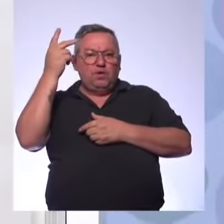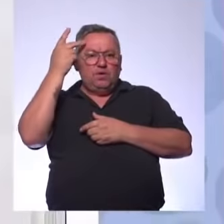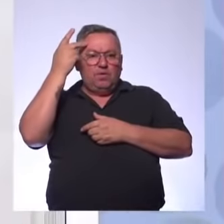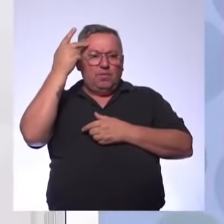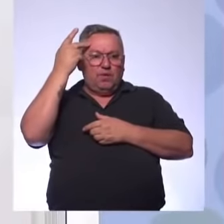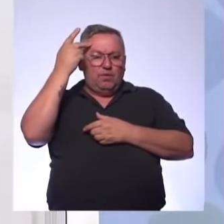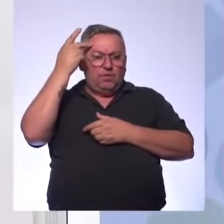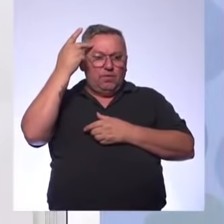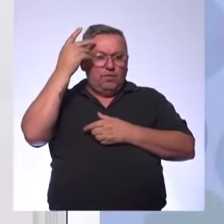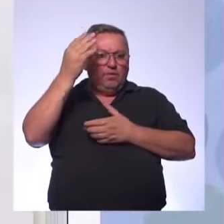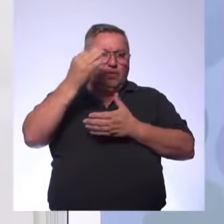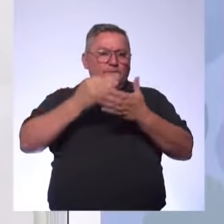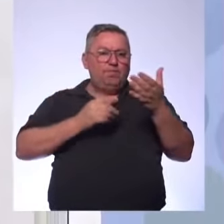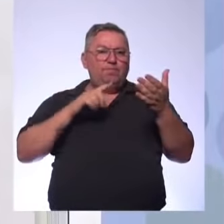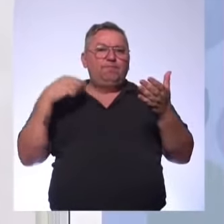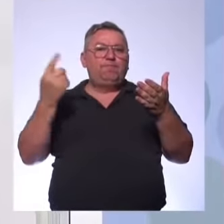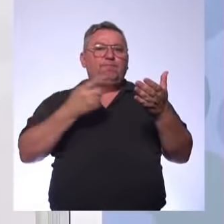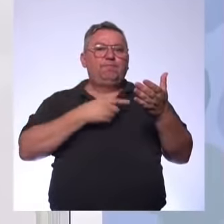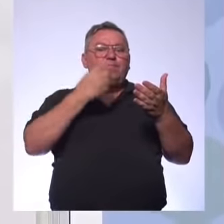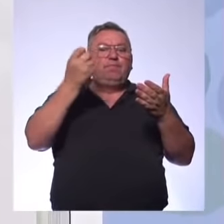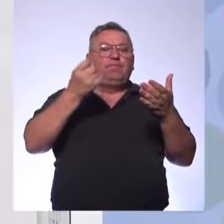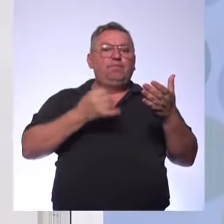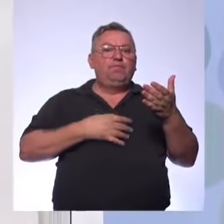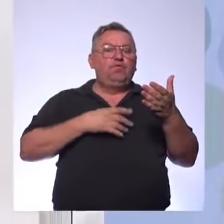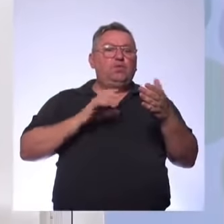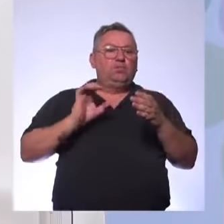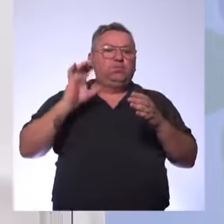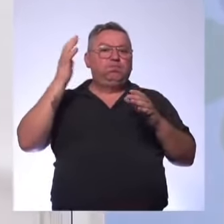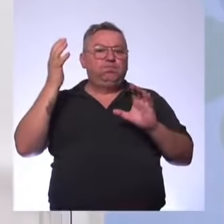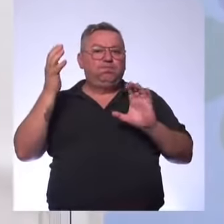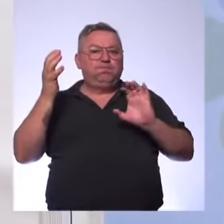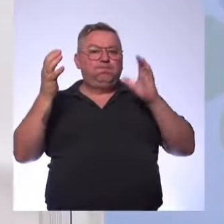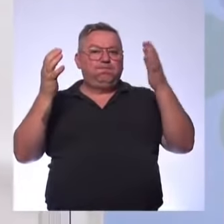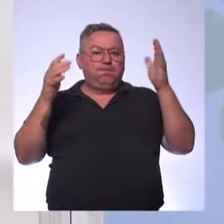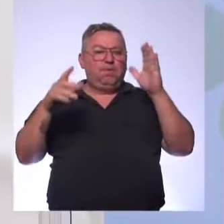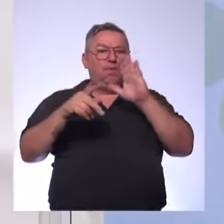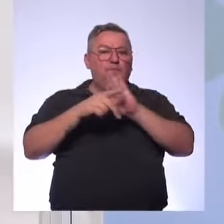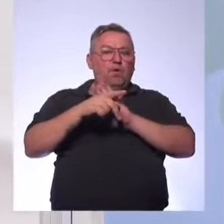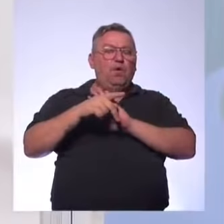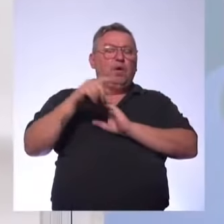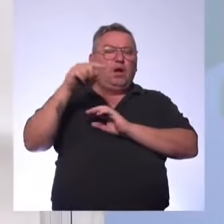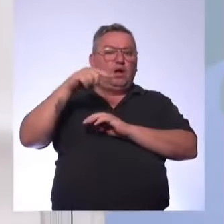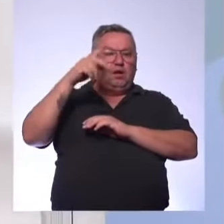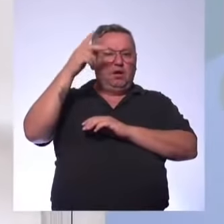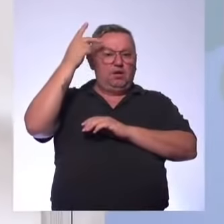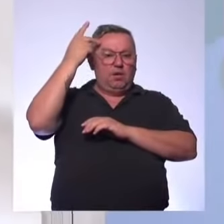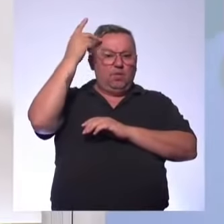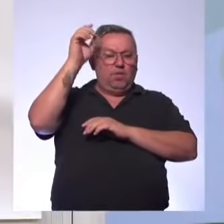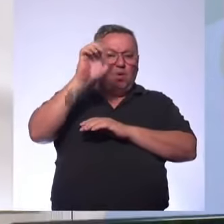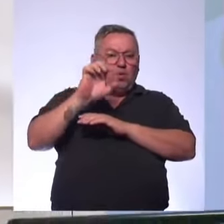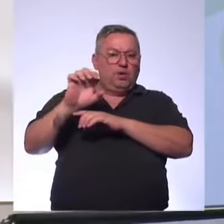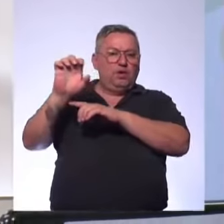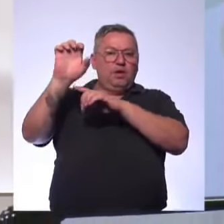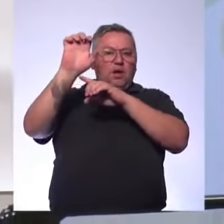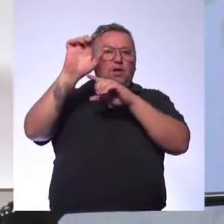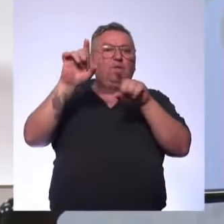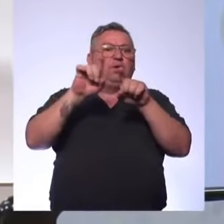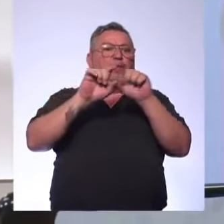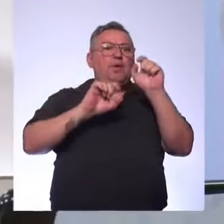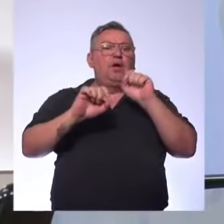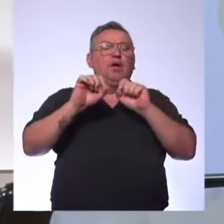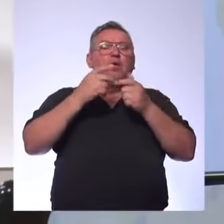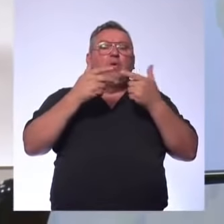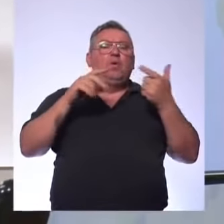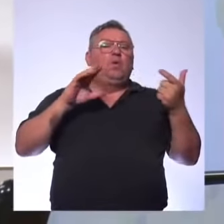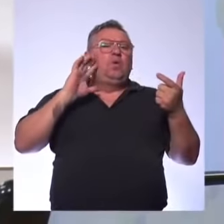Foi o texto que nós lemos que falava sobre os desastres naturais no estado de São Paulo. They are associated. Quais são as